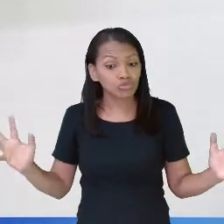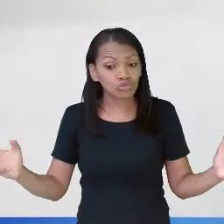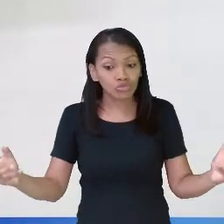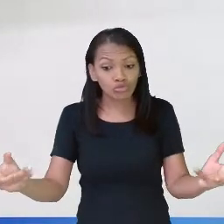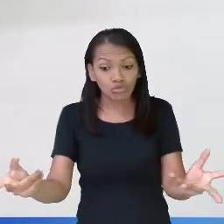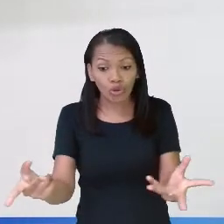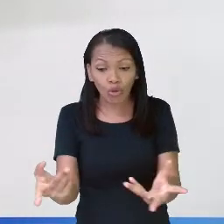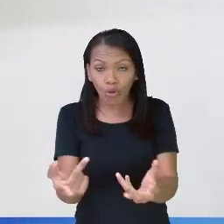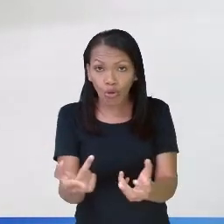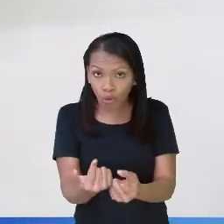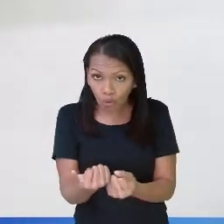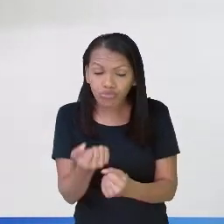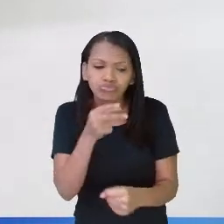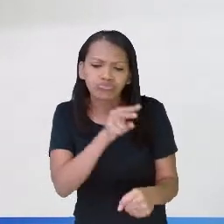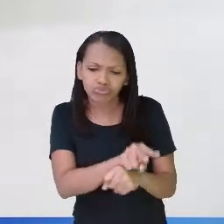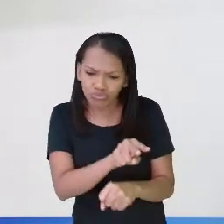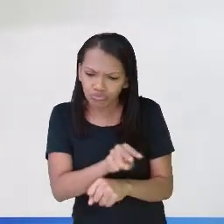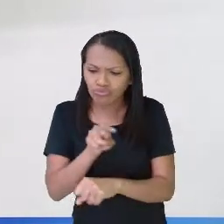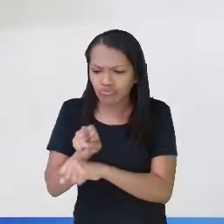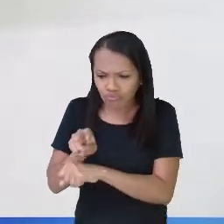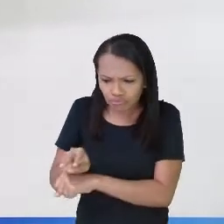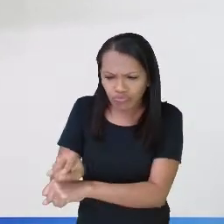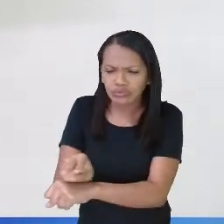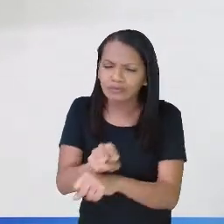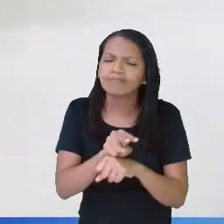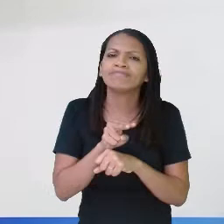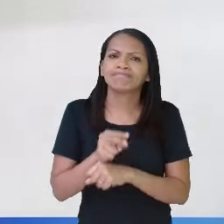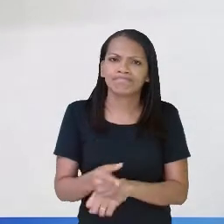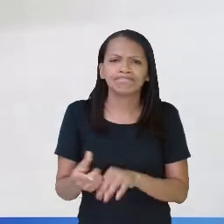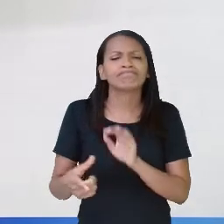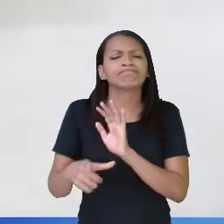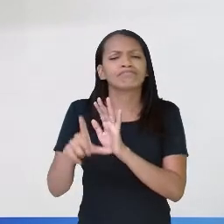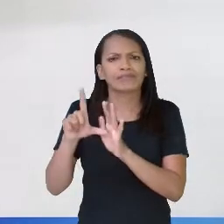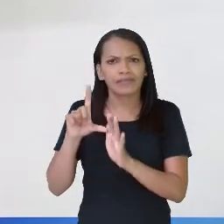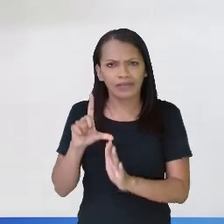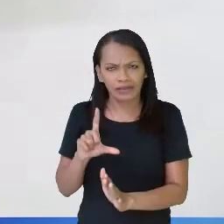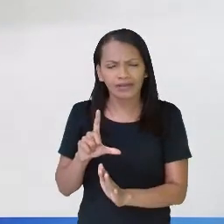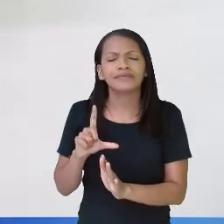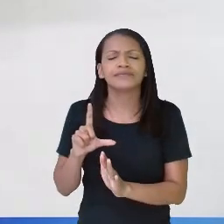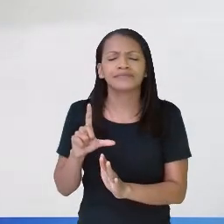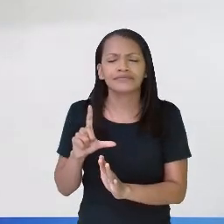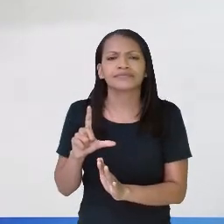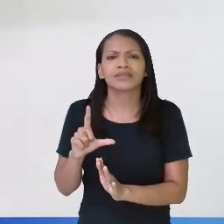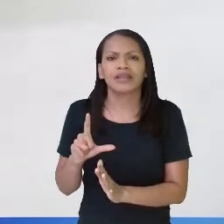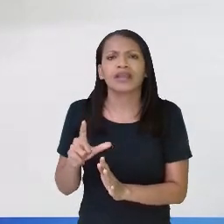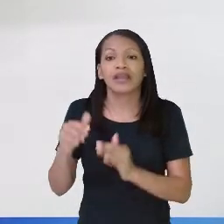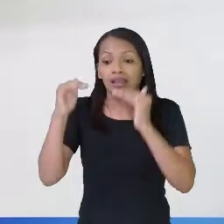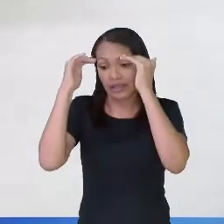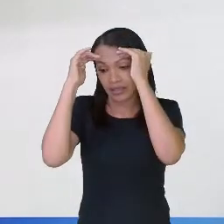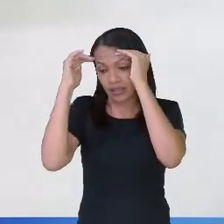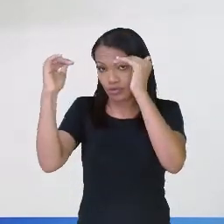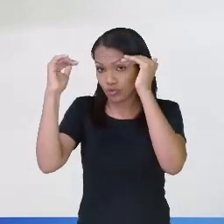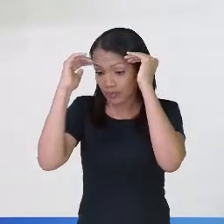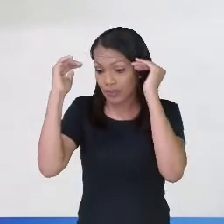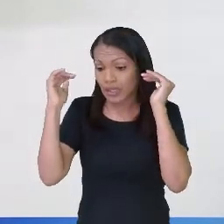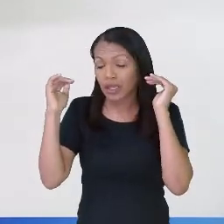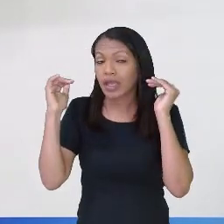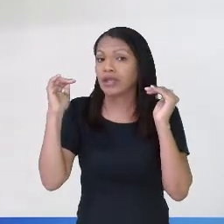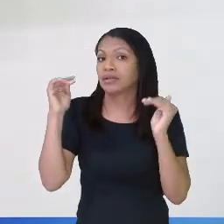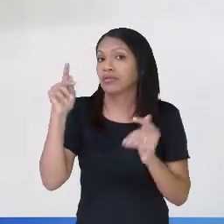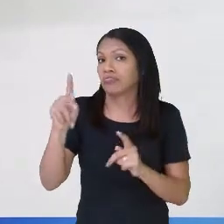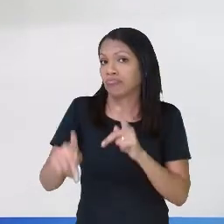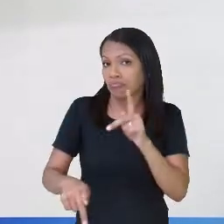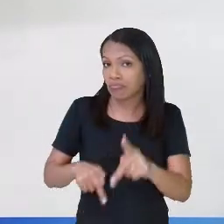Há muito tempo atrás era assim que todo mundo fazia. Infelizmente, esse bom costume vem se perdendo, mas nós podemos resgatar, não